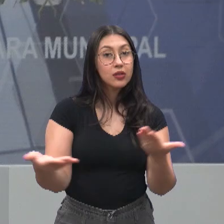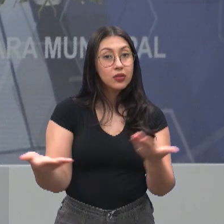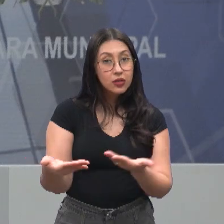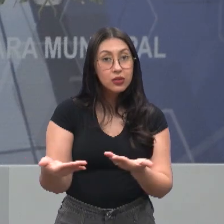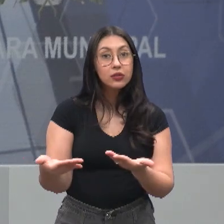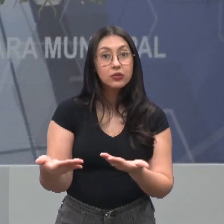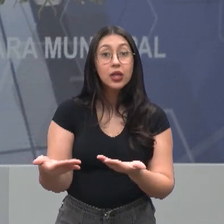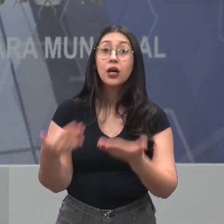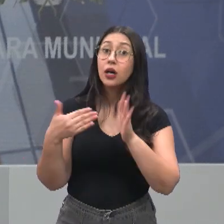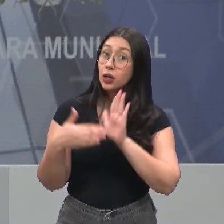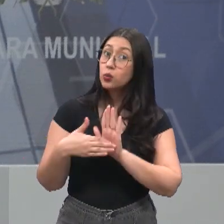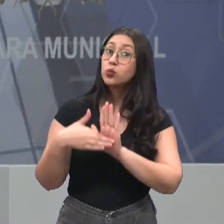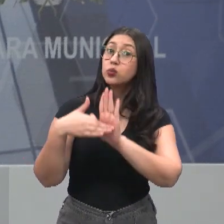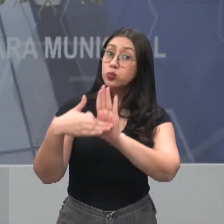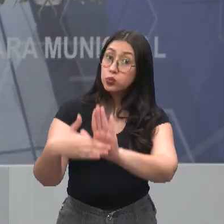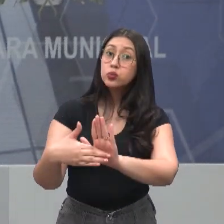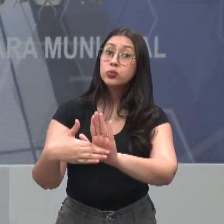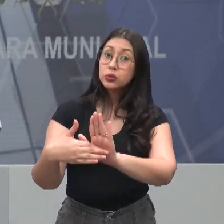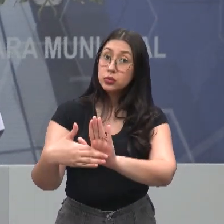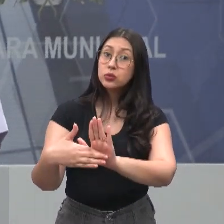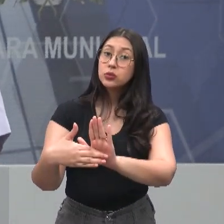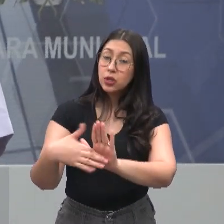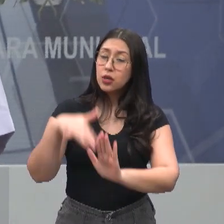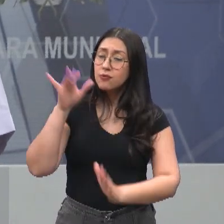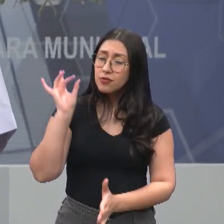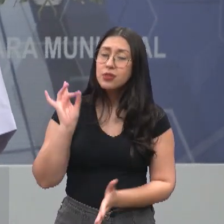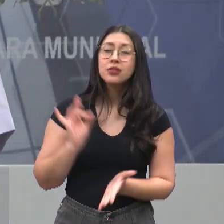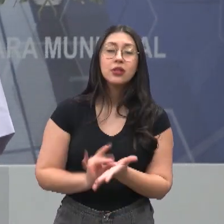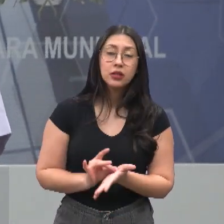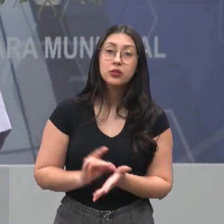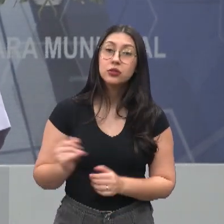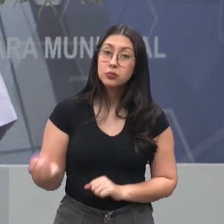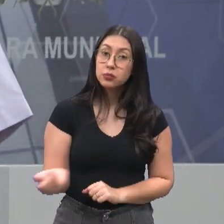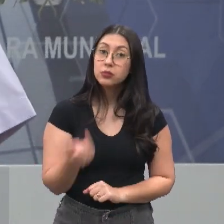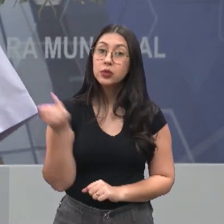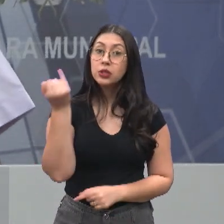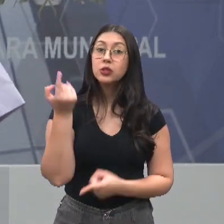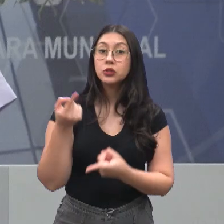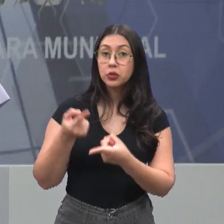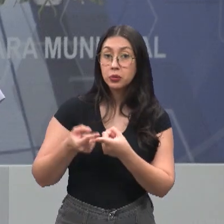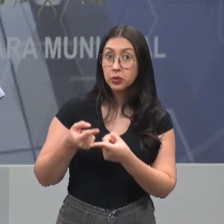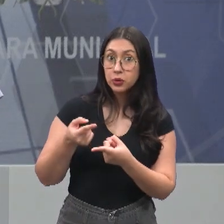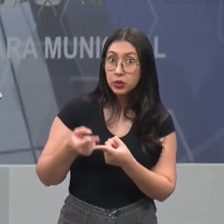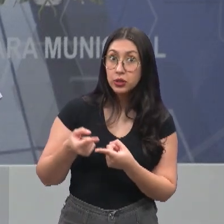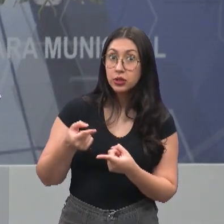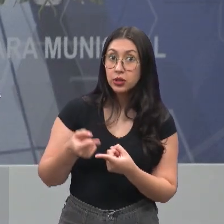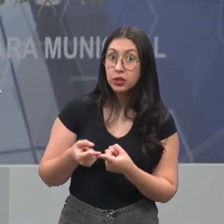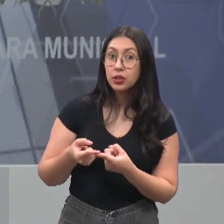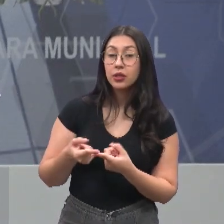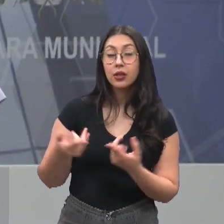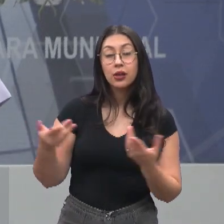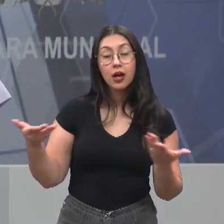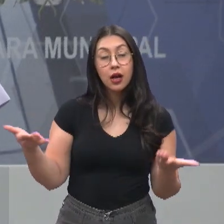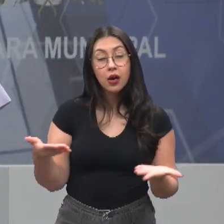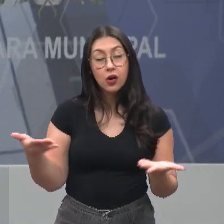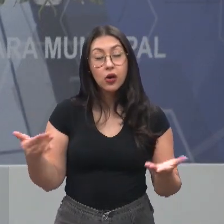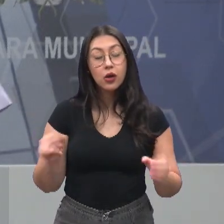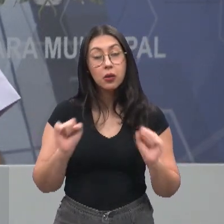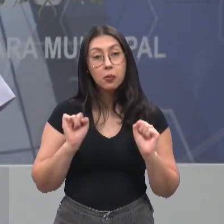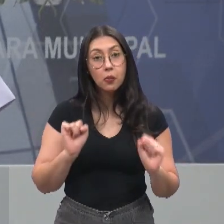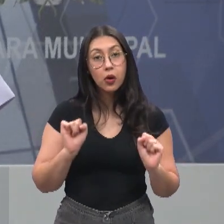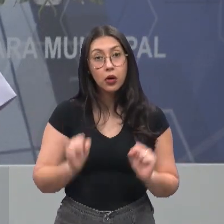de grande valia, vai ser muito importante, porque eles têm aí, como eu disse, esse